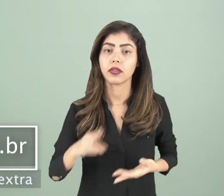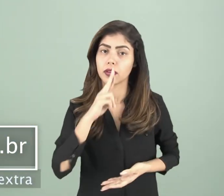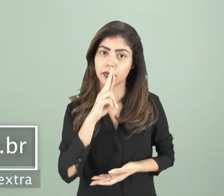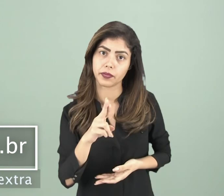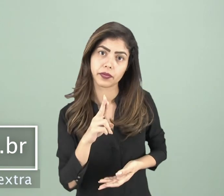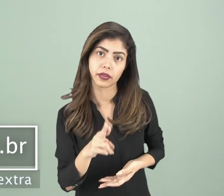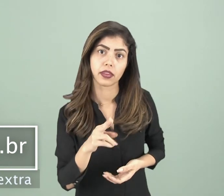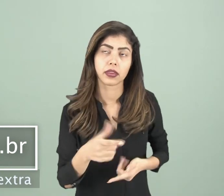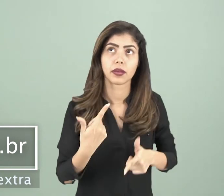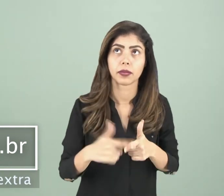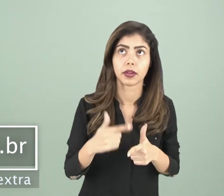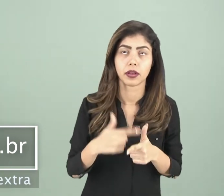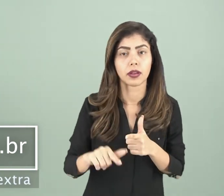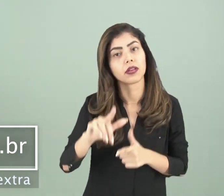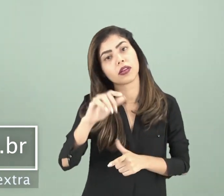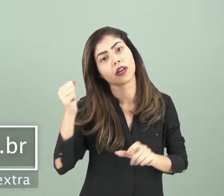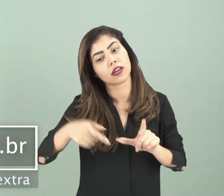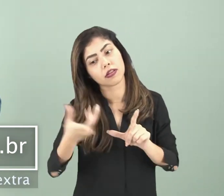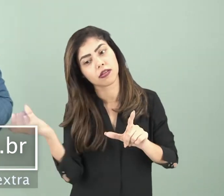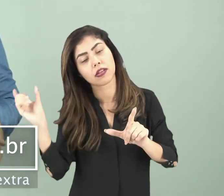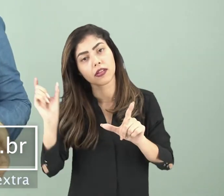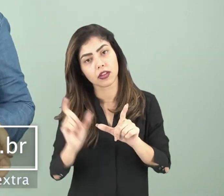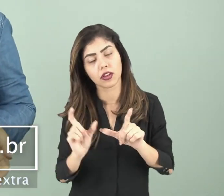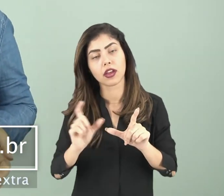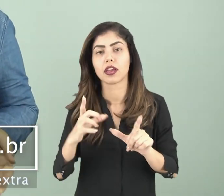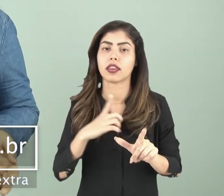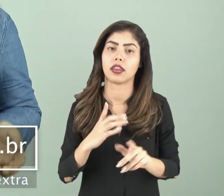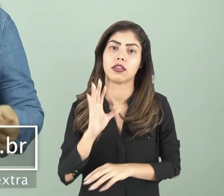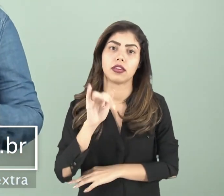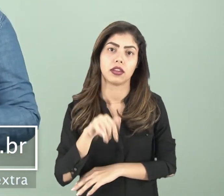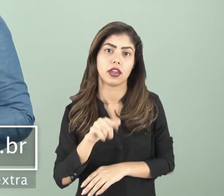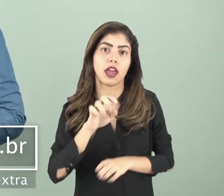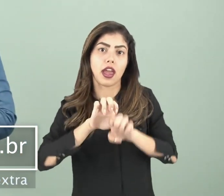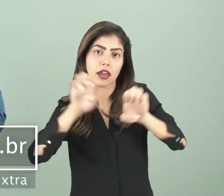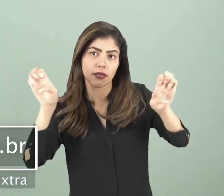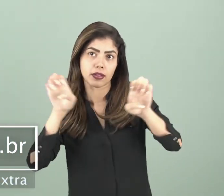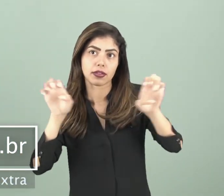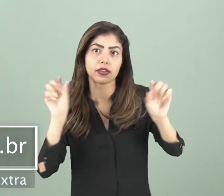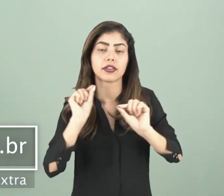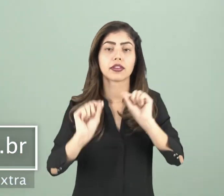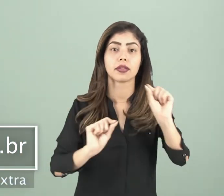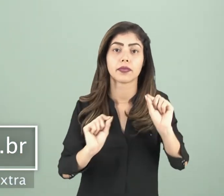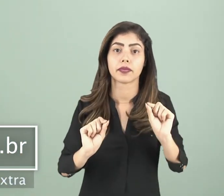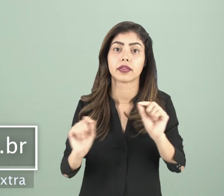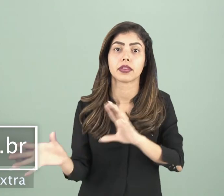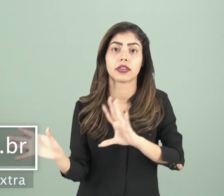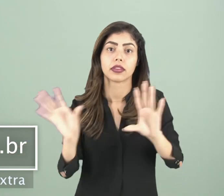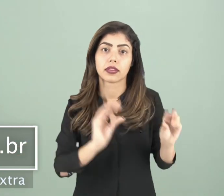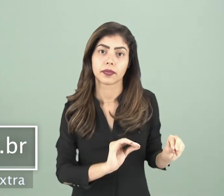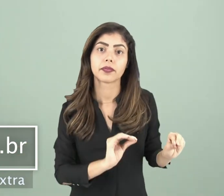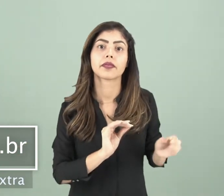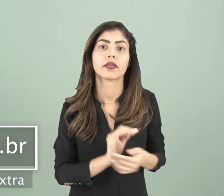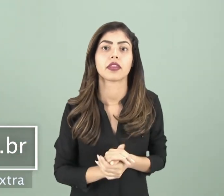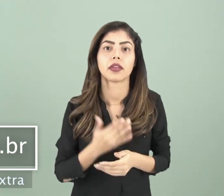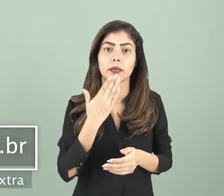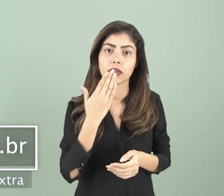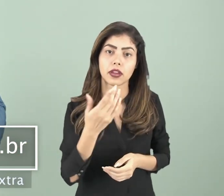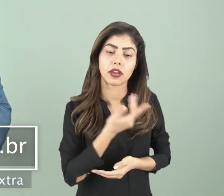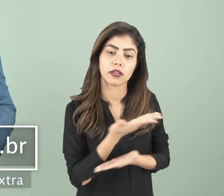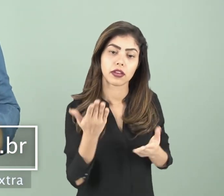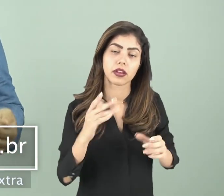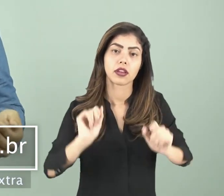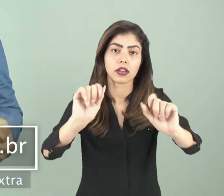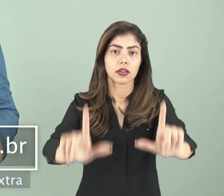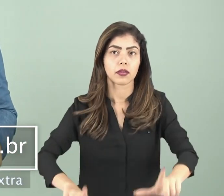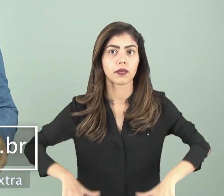resolução de situações de problema de logaritmo envolvendo inequações. E nós vamos também, né, pedir para que vocês